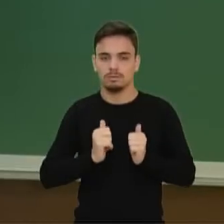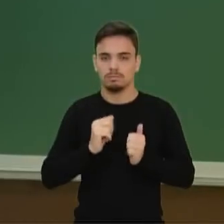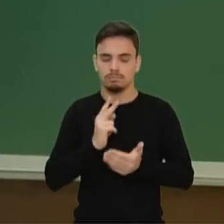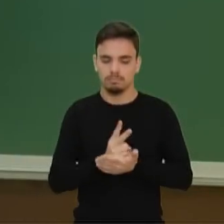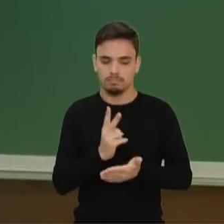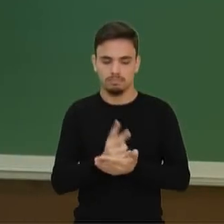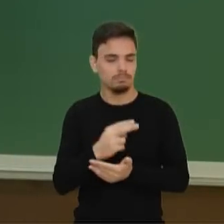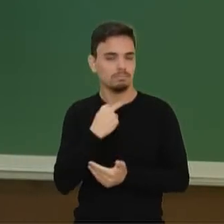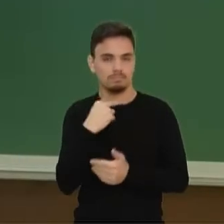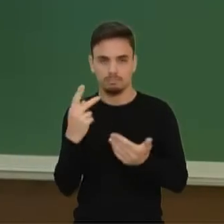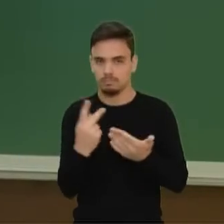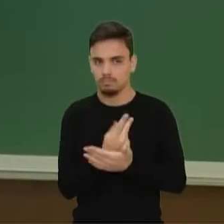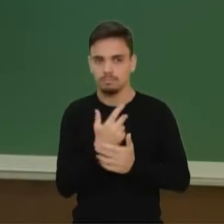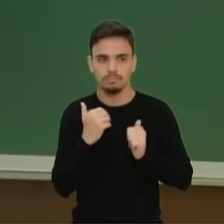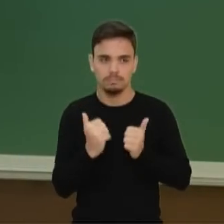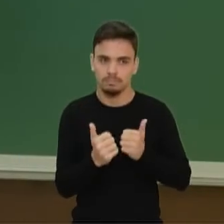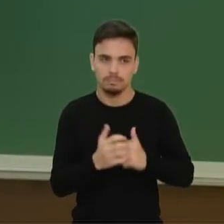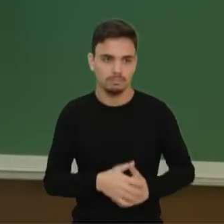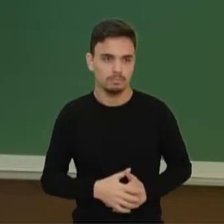errar.